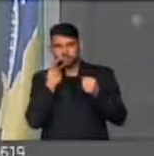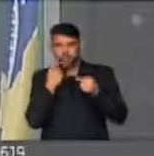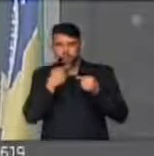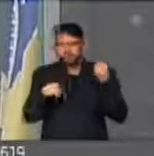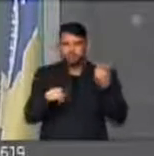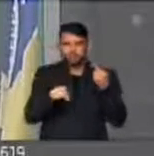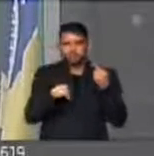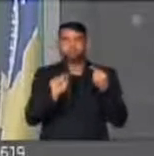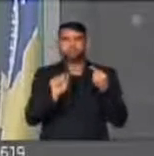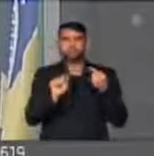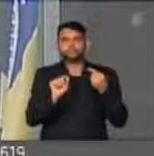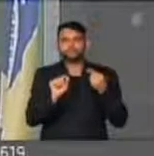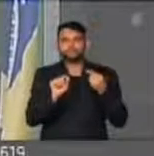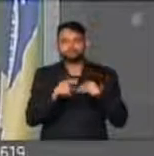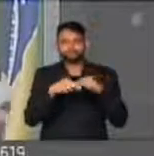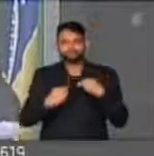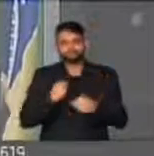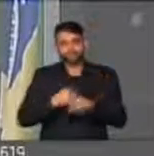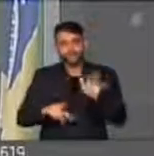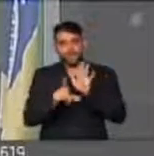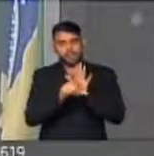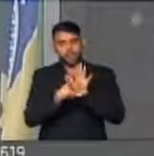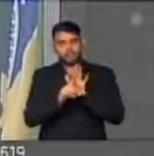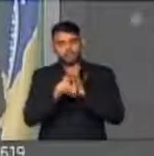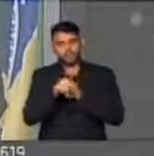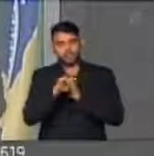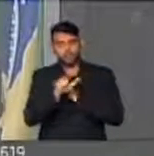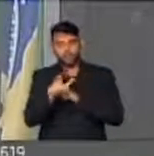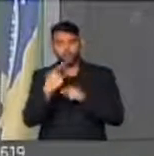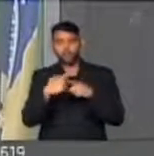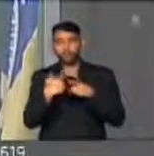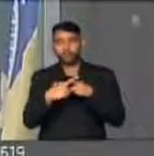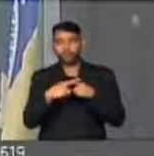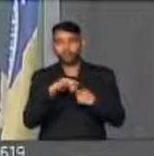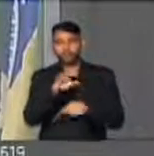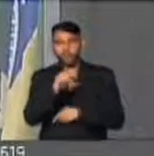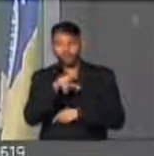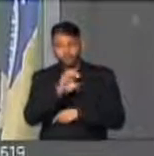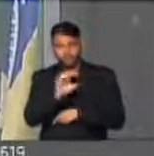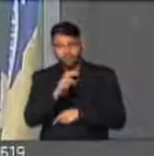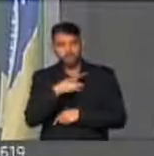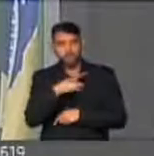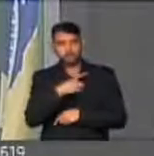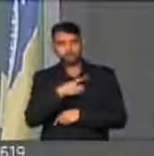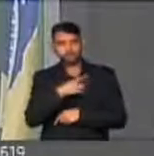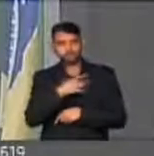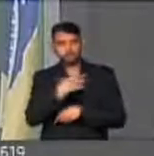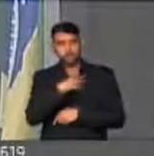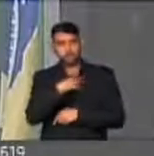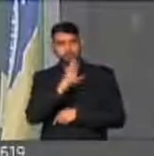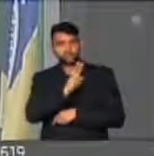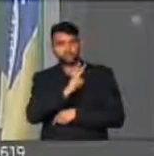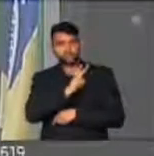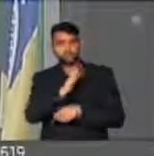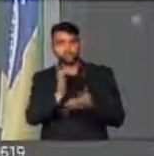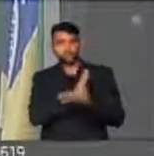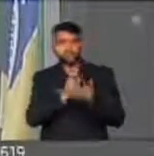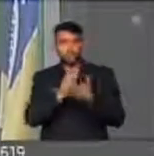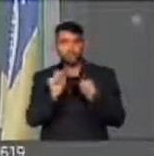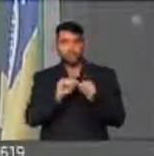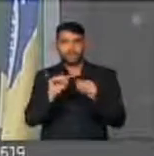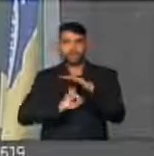atenta contra, inclusive, as leis penais, porque o crime é de caráter pessoal, ele não é de